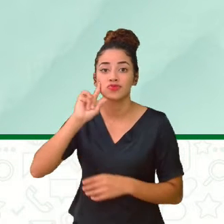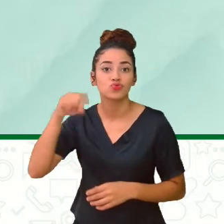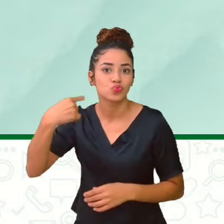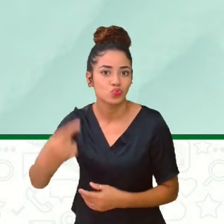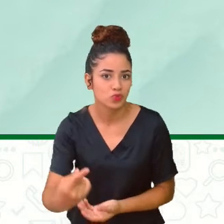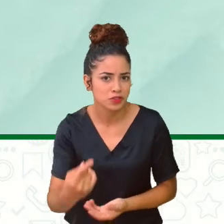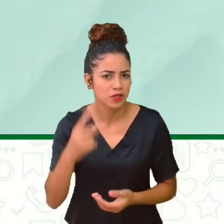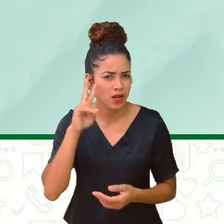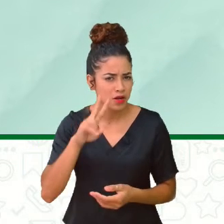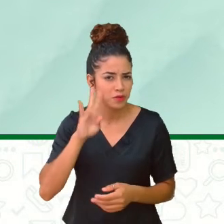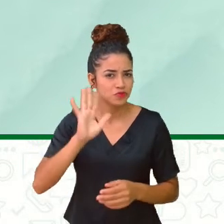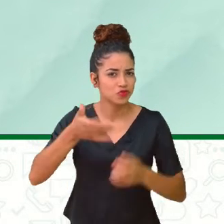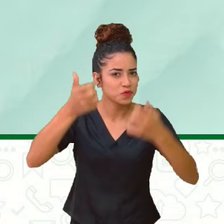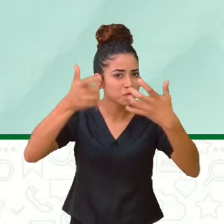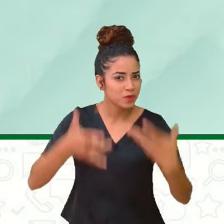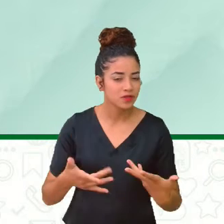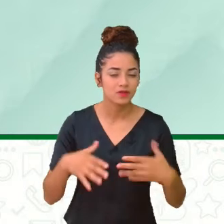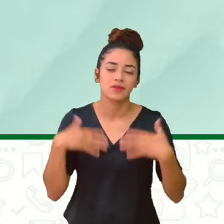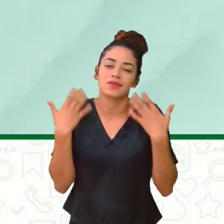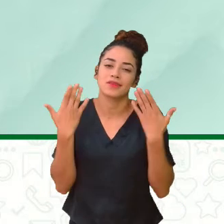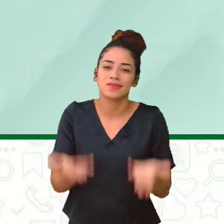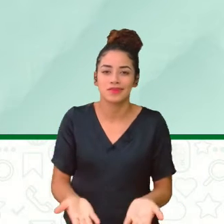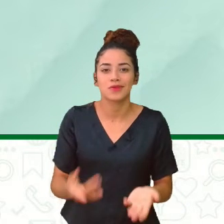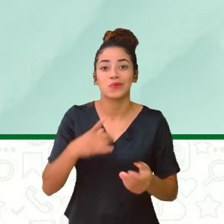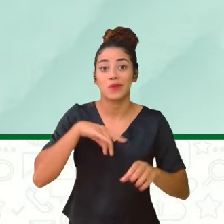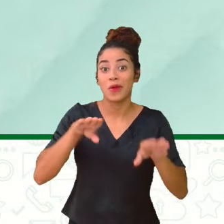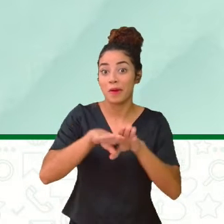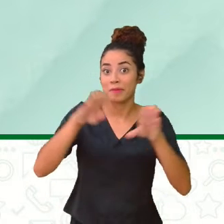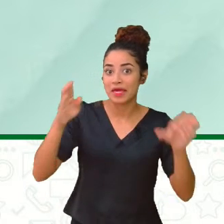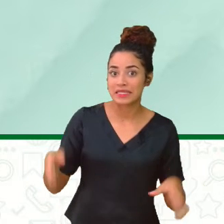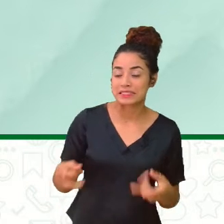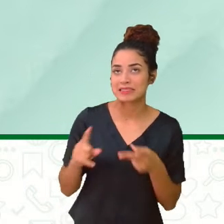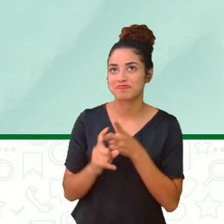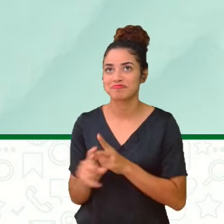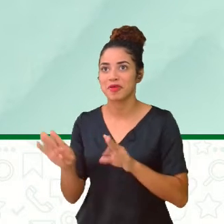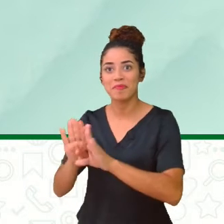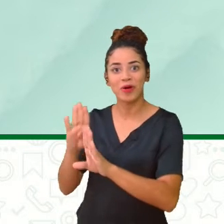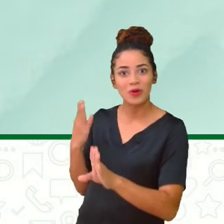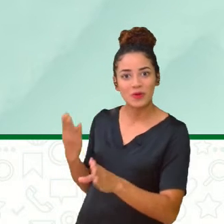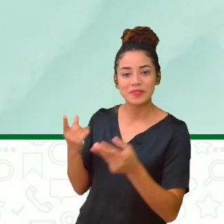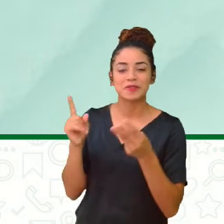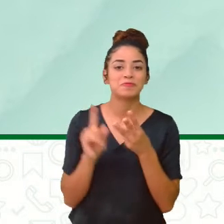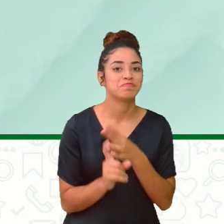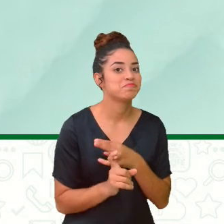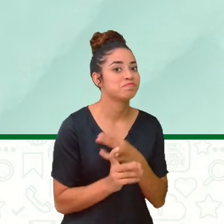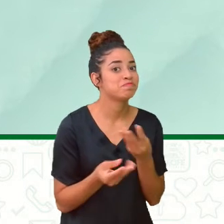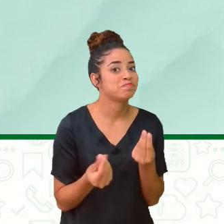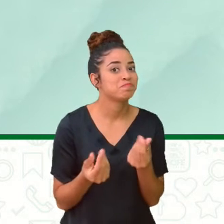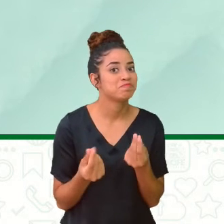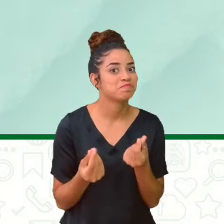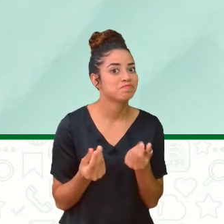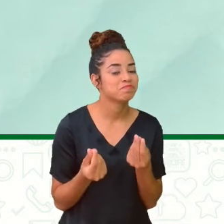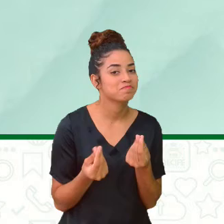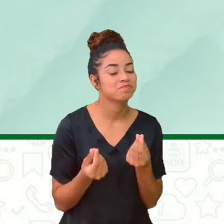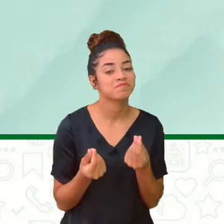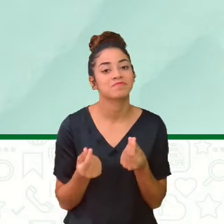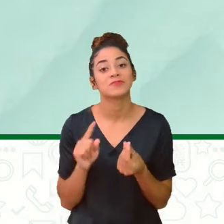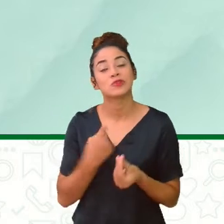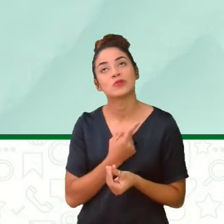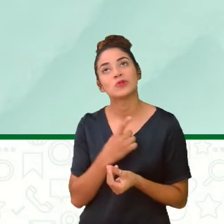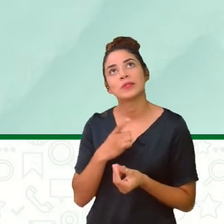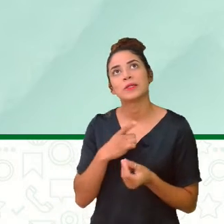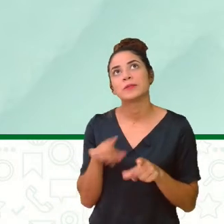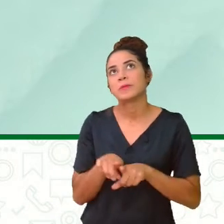disso? Então, eu falei da mesa, falei da porta, né? A gente